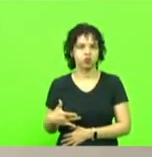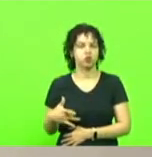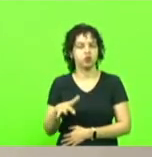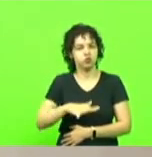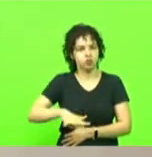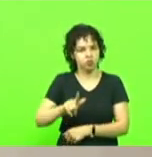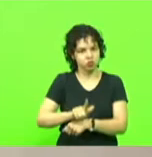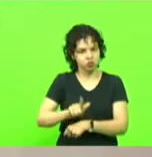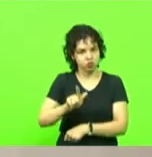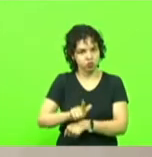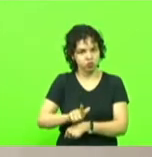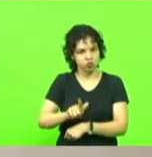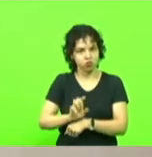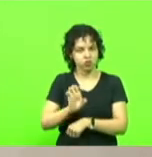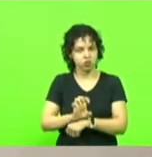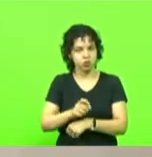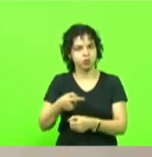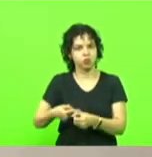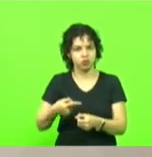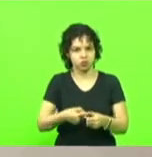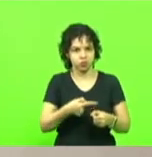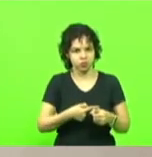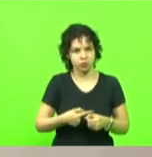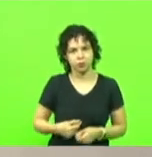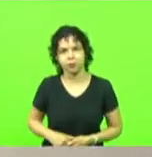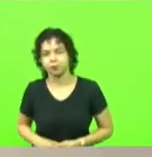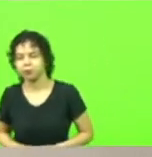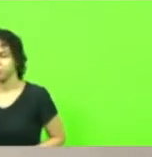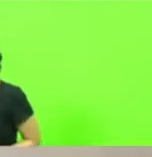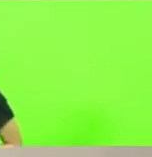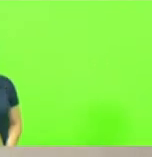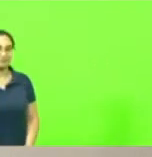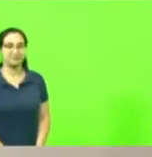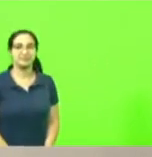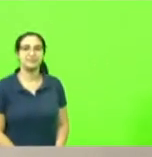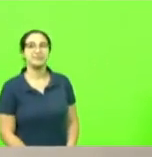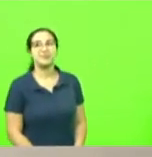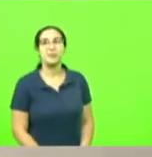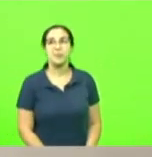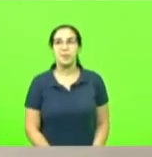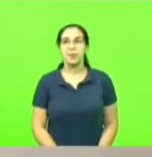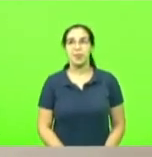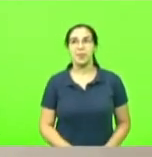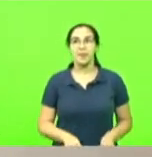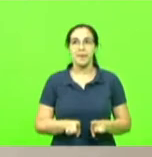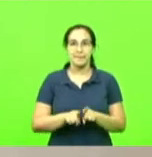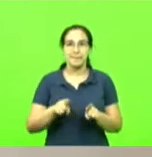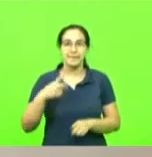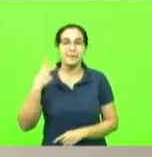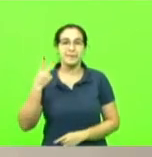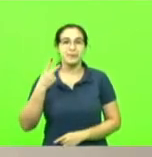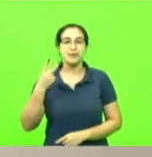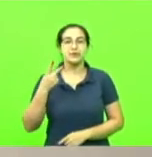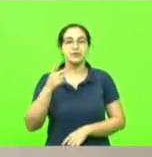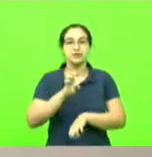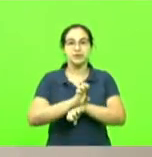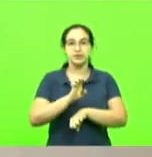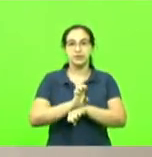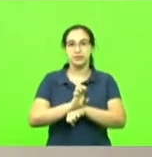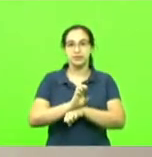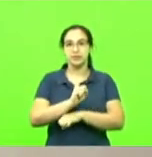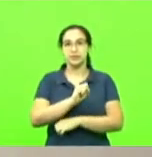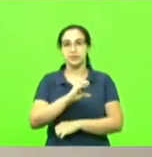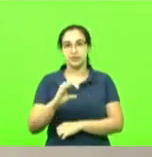e municipais, bem como da política hospitalar catarinense. Parecer favorável da Comissão